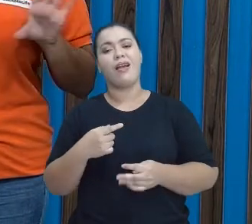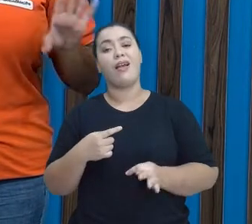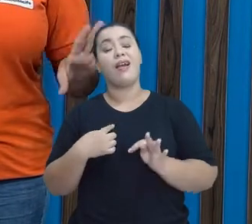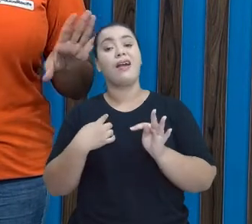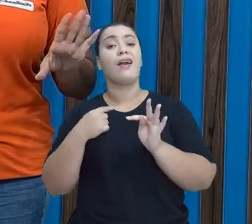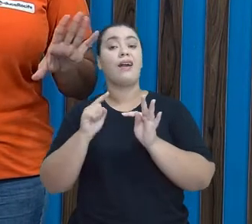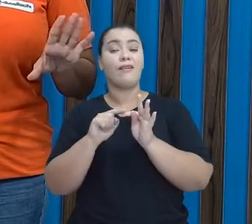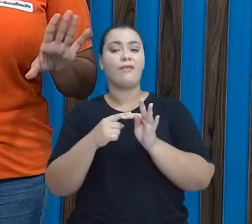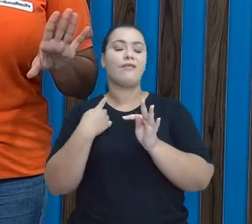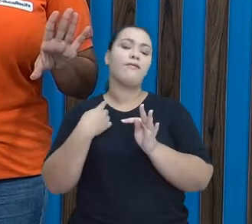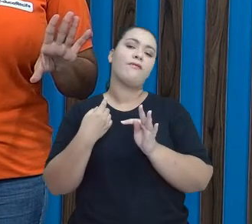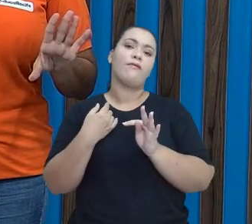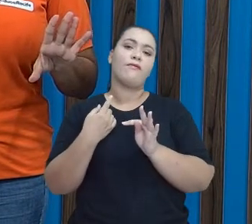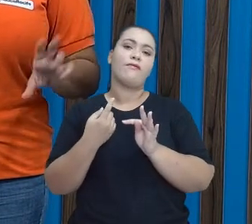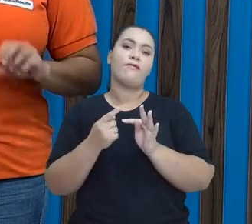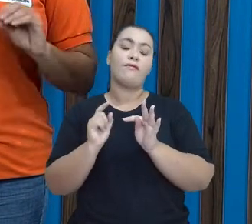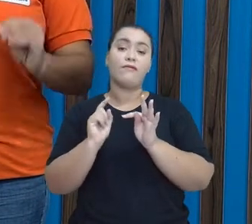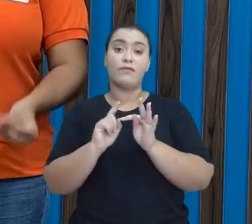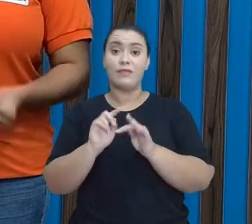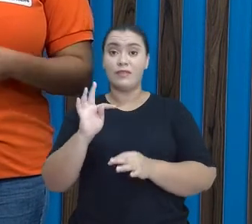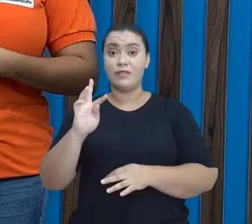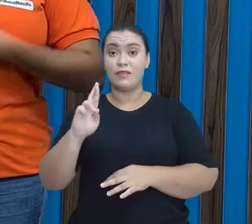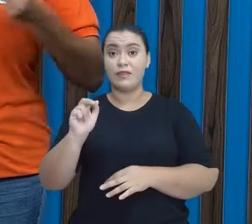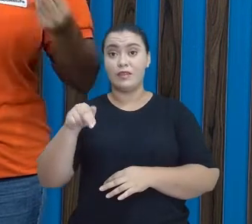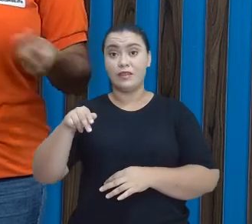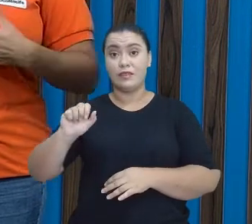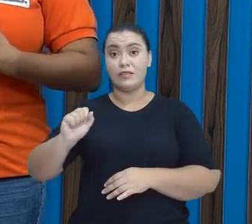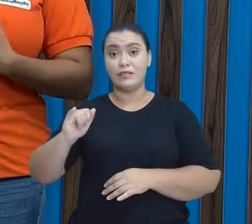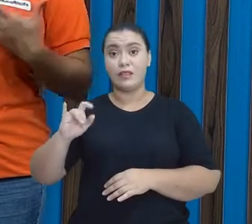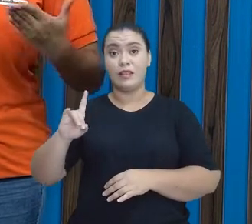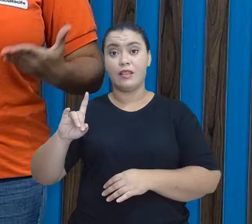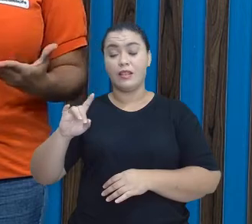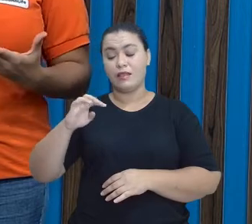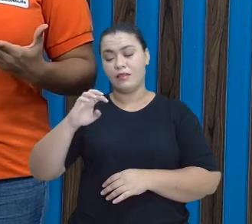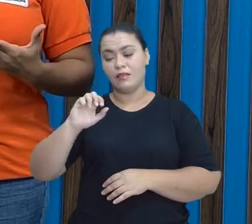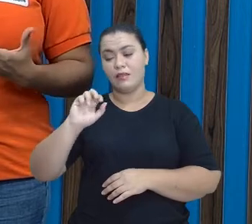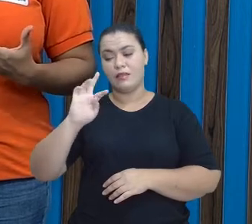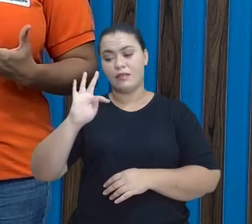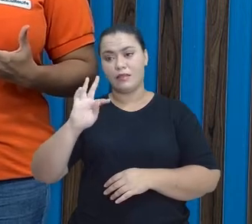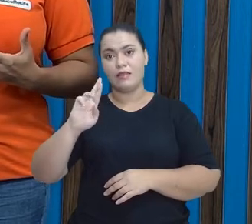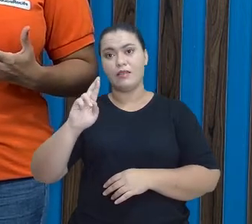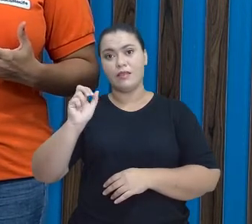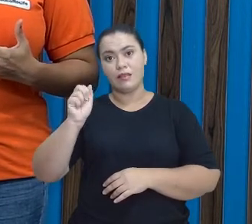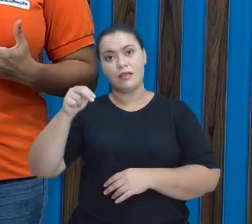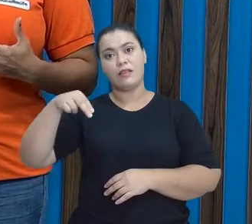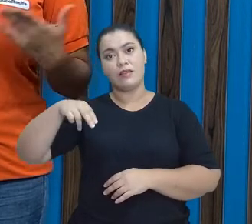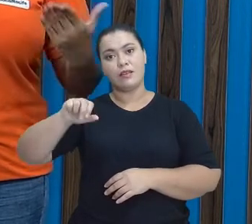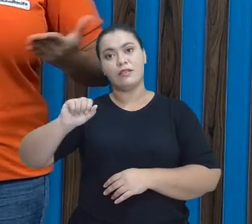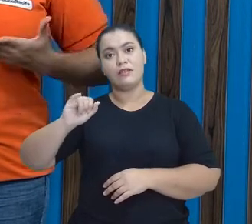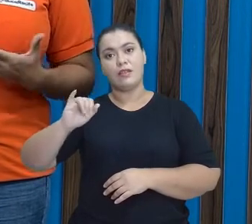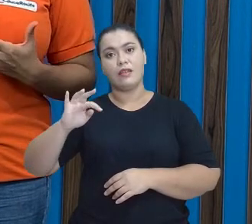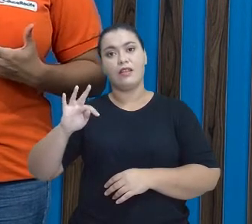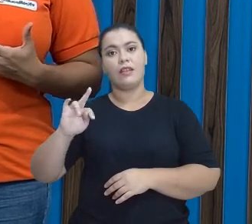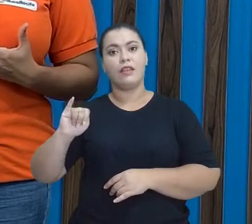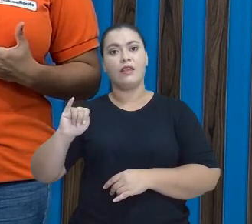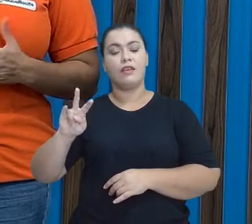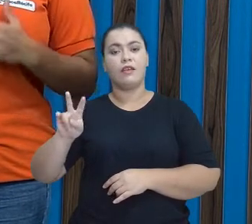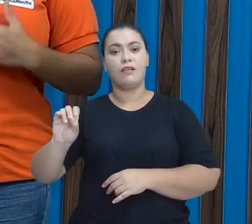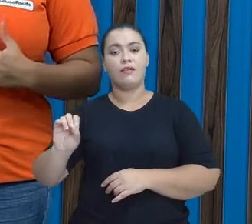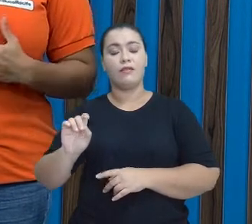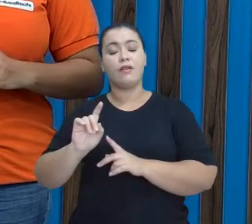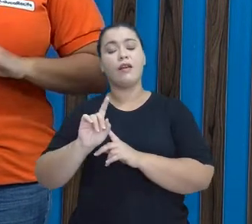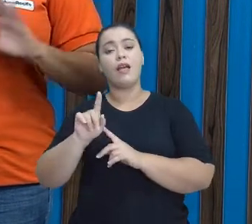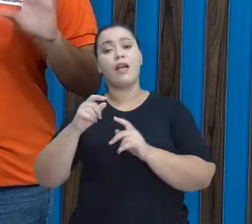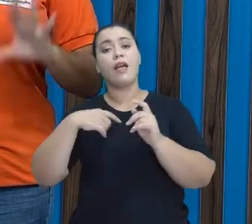sozinho, tá? E a transitividade verbal é exatamente isso. é essa capacidade